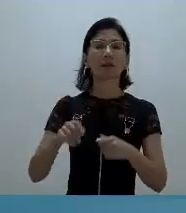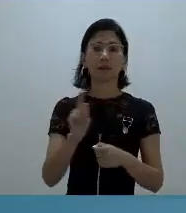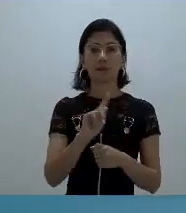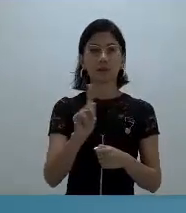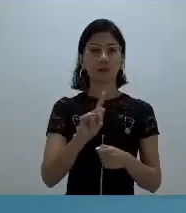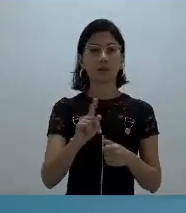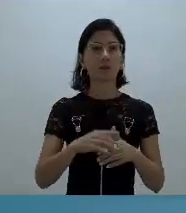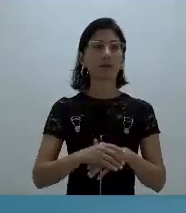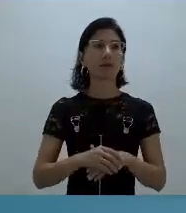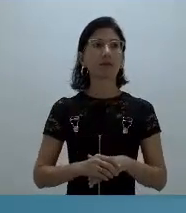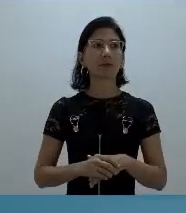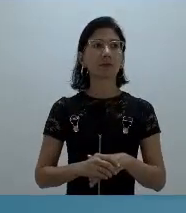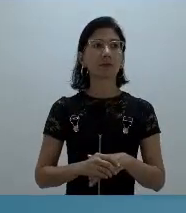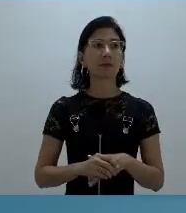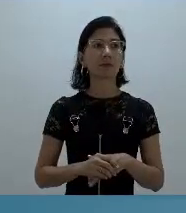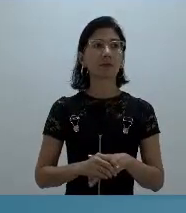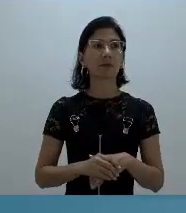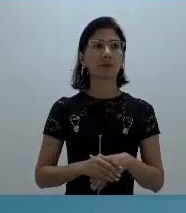expressividade.